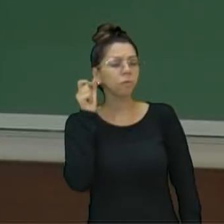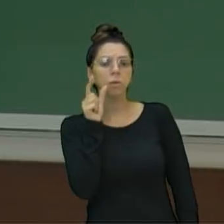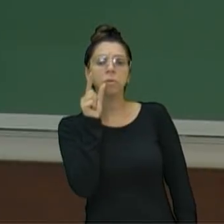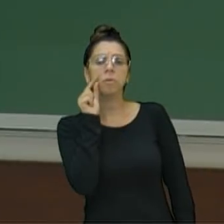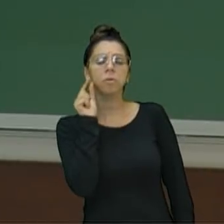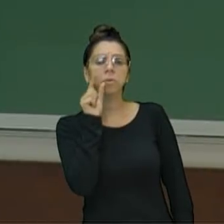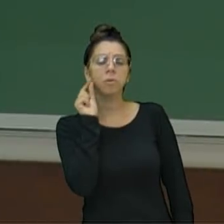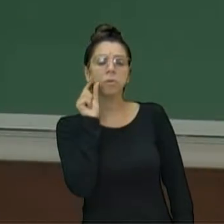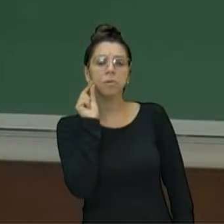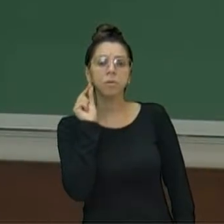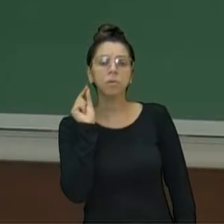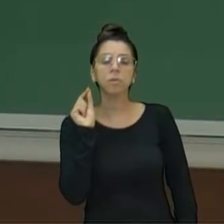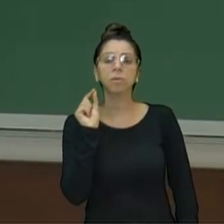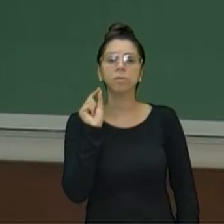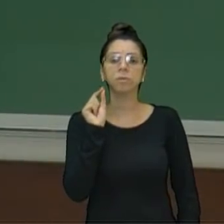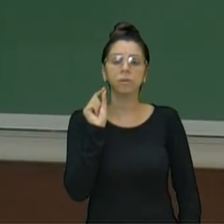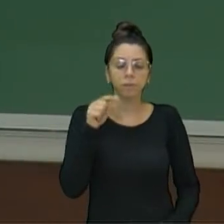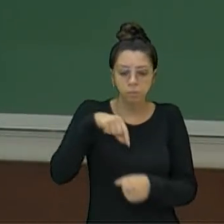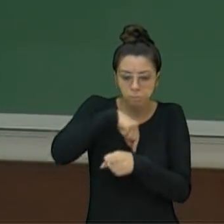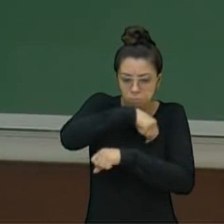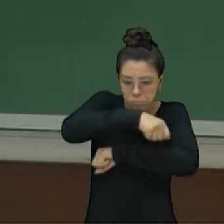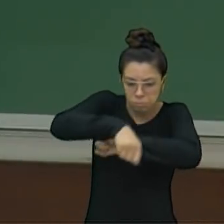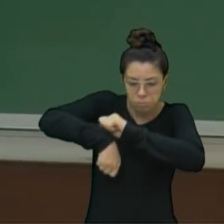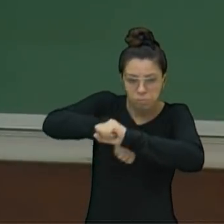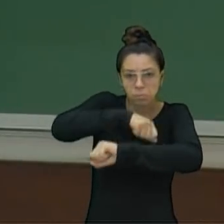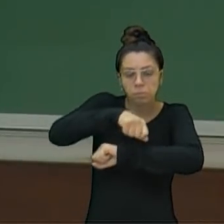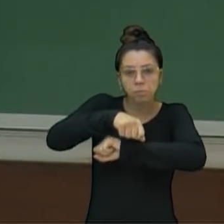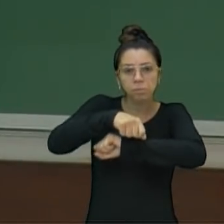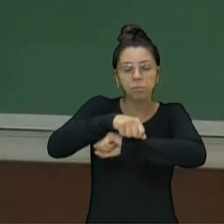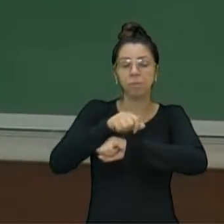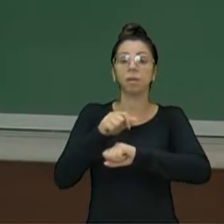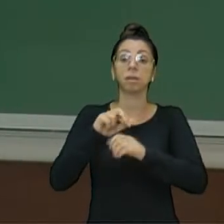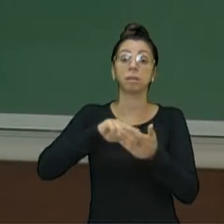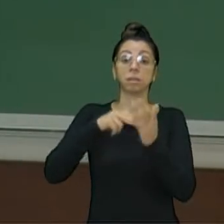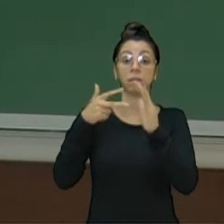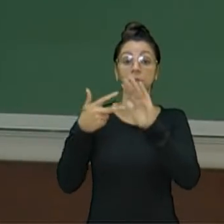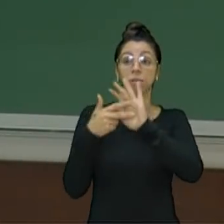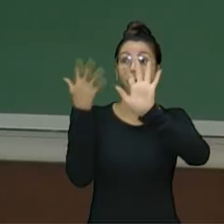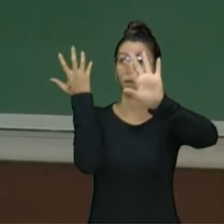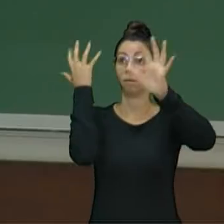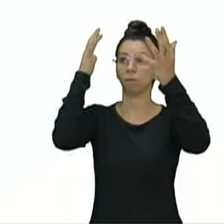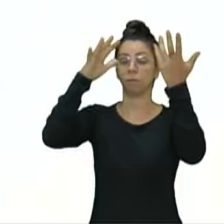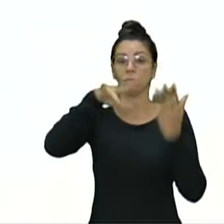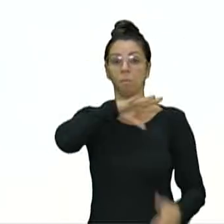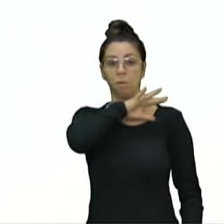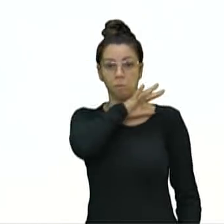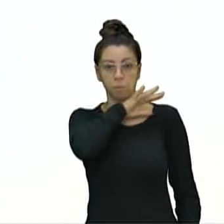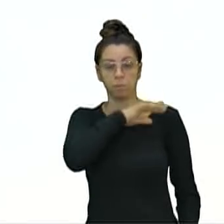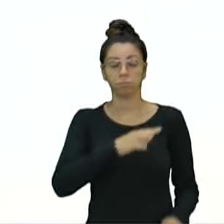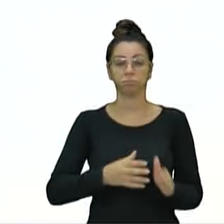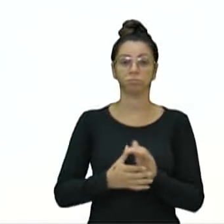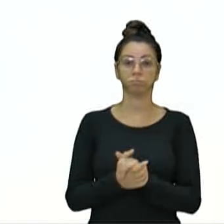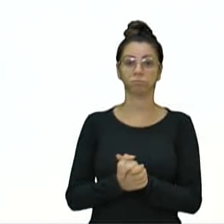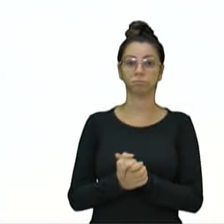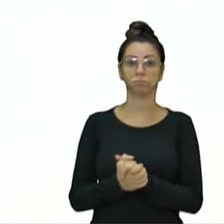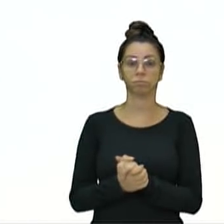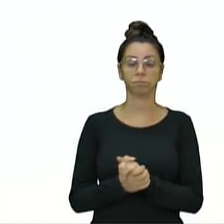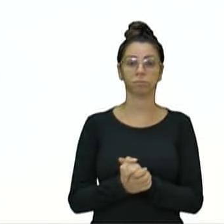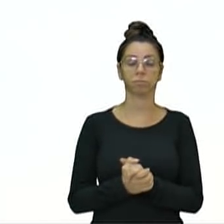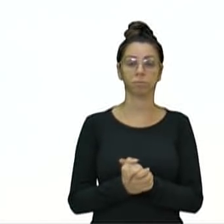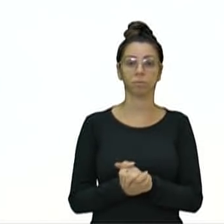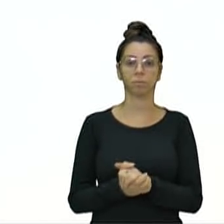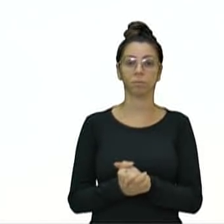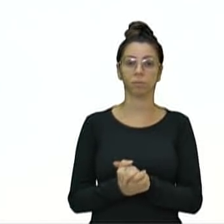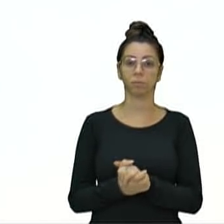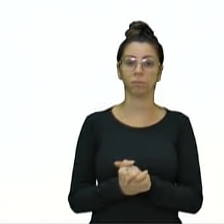estiver enrolado, é sinal de mau tempo, de clima ruim. I get it, I thought, I see who